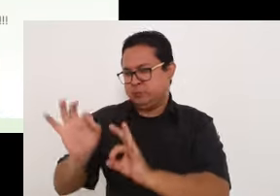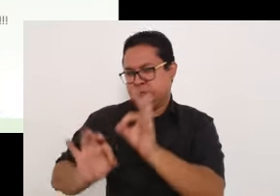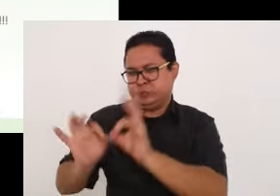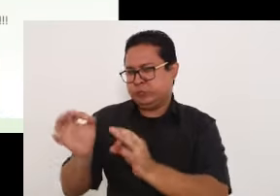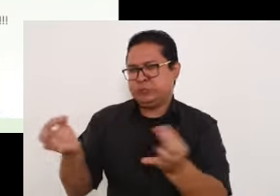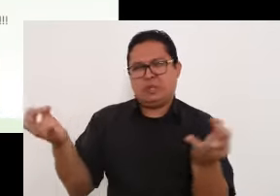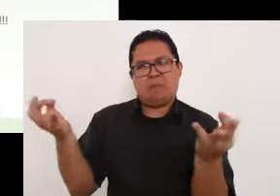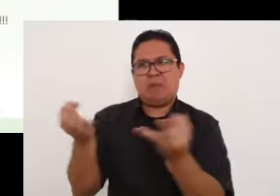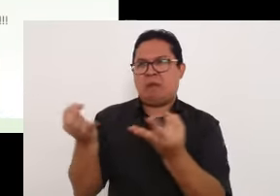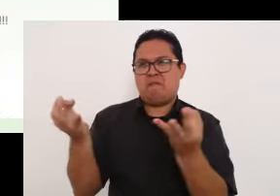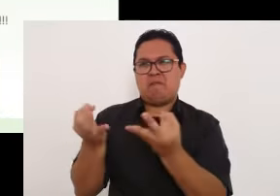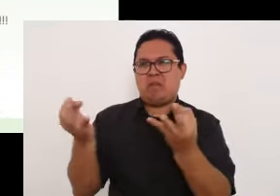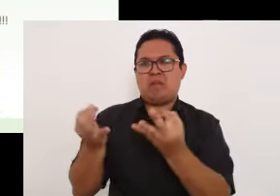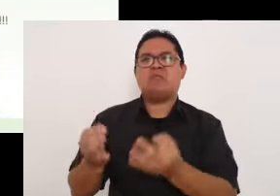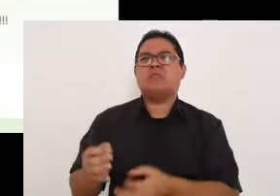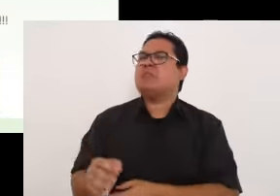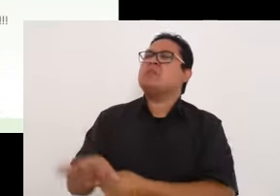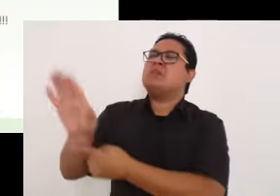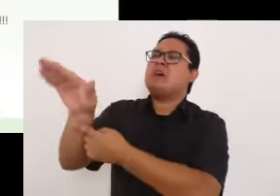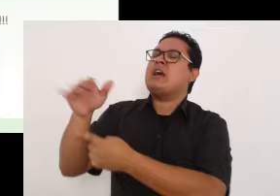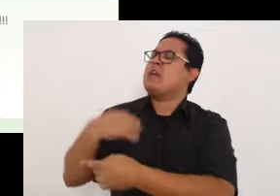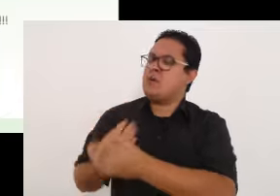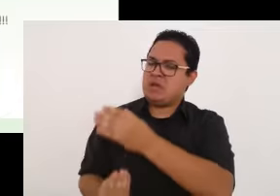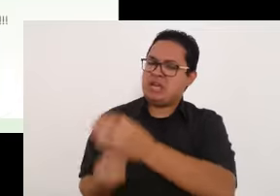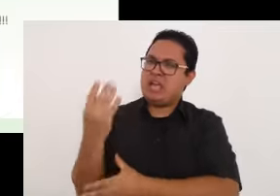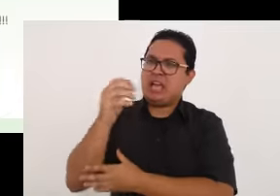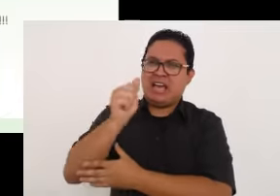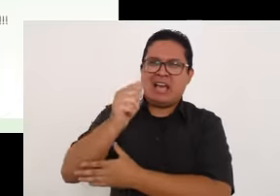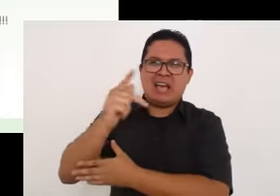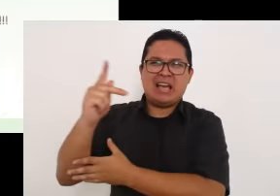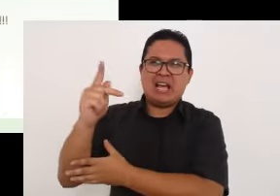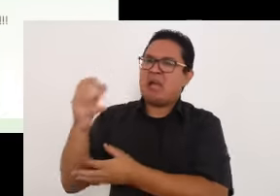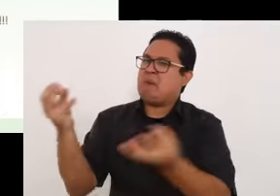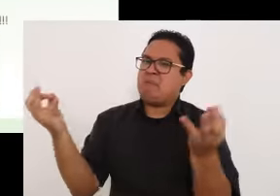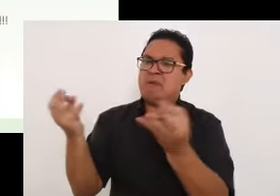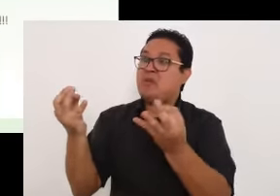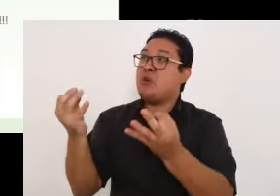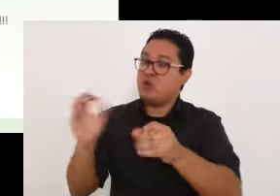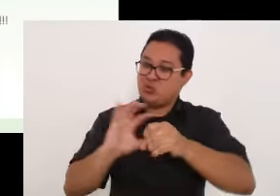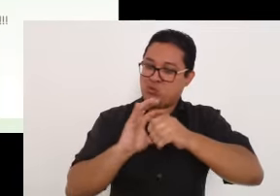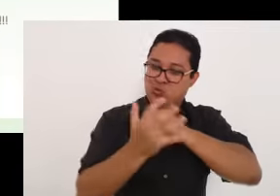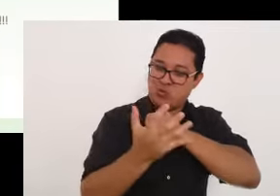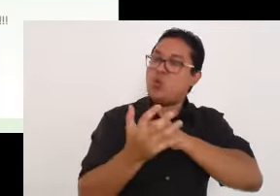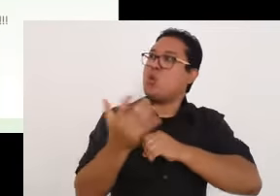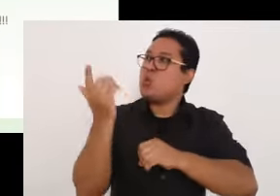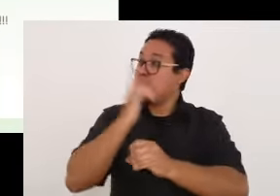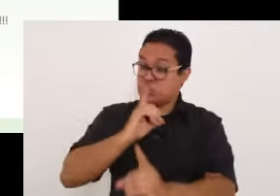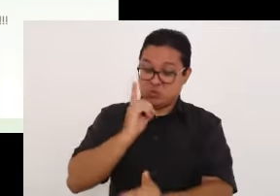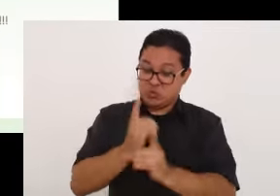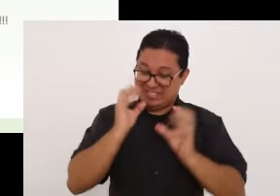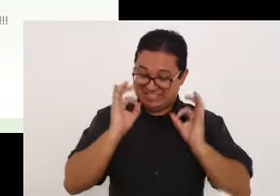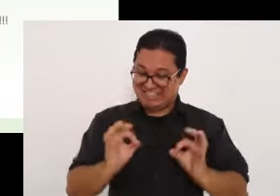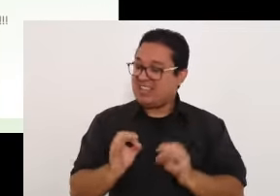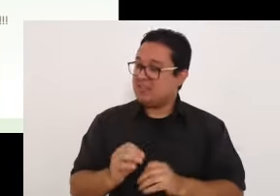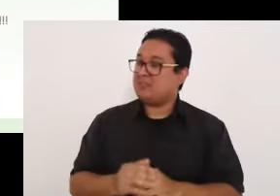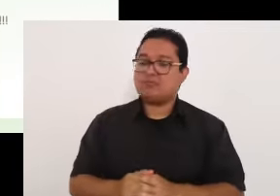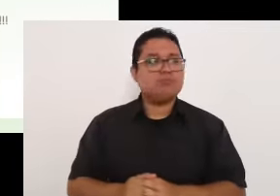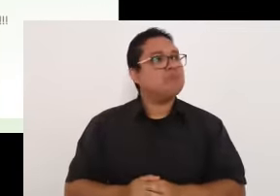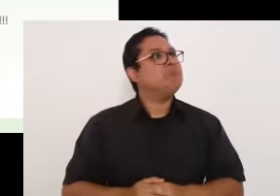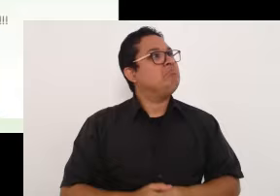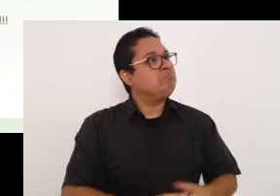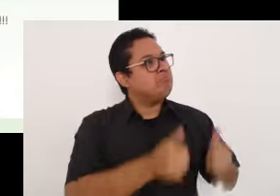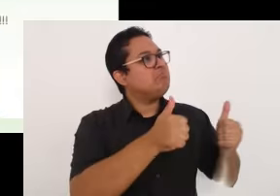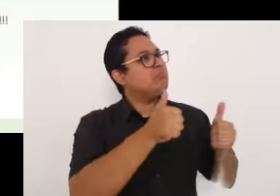ou não em 3 segundos. Eu falei, caramba, que legal, funciona como? Não, é que o hardware ainda não existe. Então, não